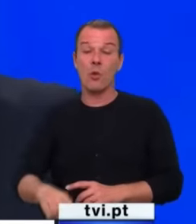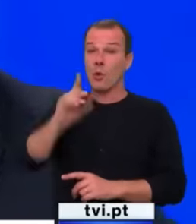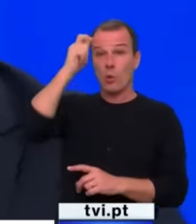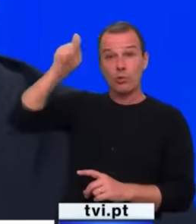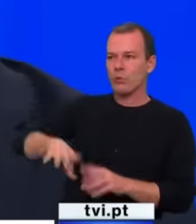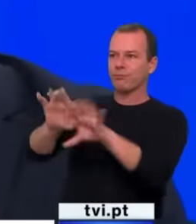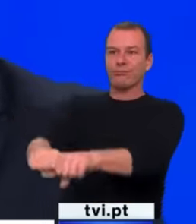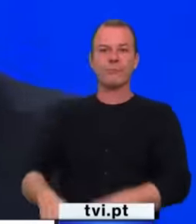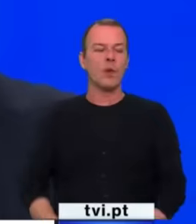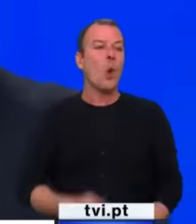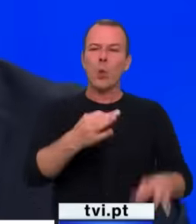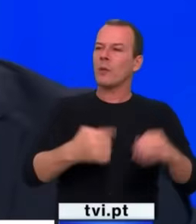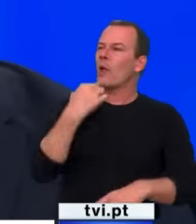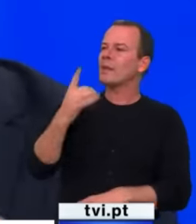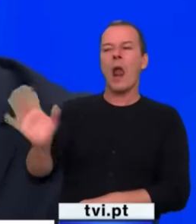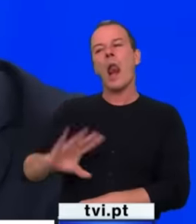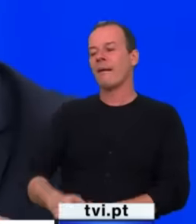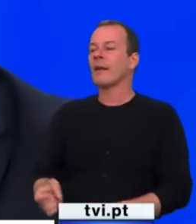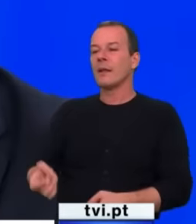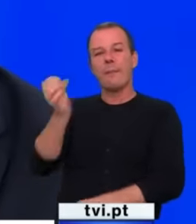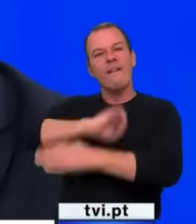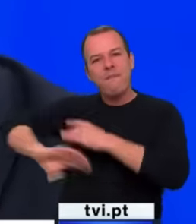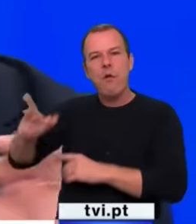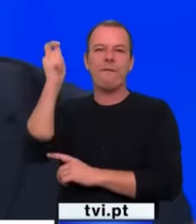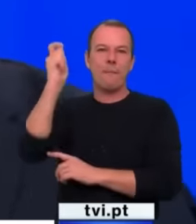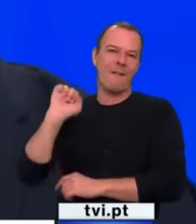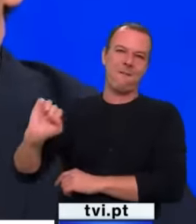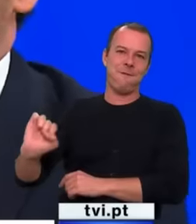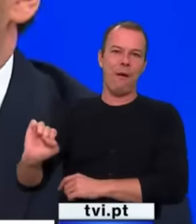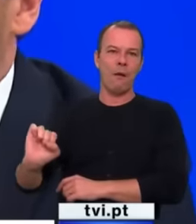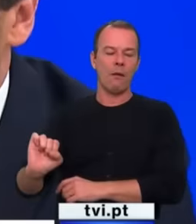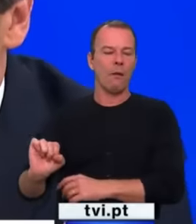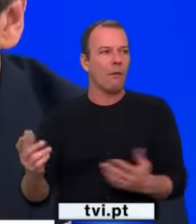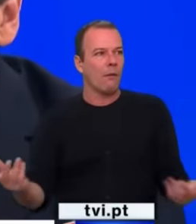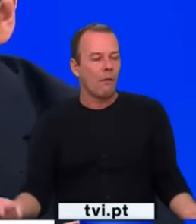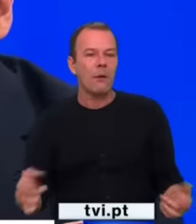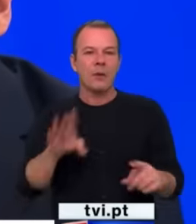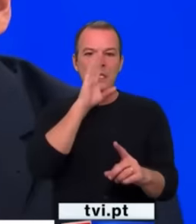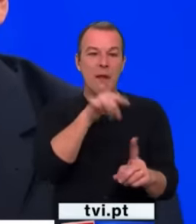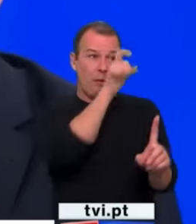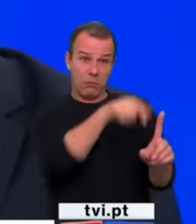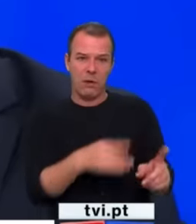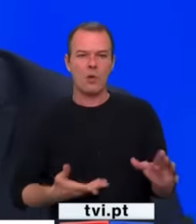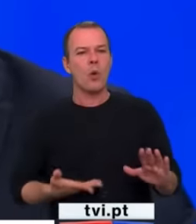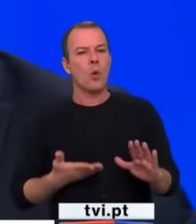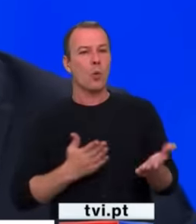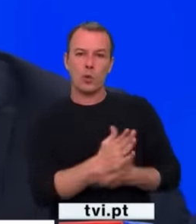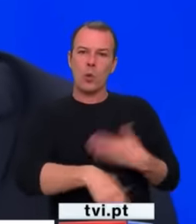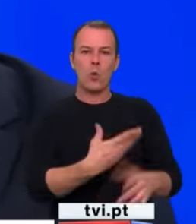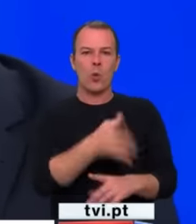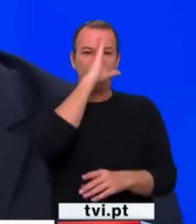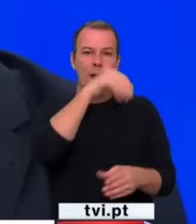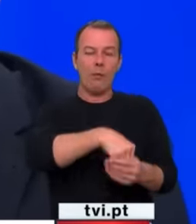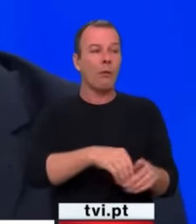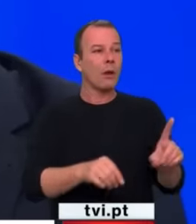mandou devolver-lhe a pensão e andamos nisto há não sei quanto tempo. Enquanto está a ser julgado por ter recebido dinheiro do BES, enquanto estava no governo socialista, Manuel Pinho recebe uma reforma